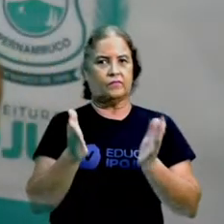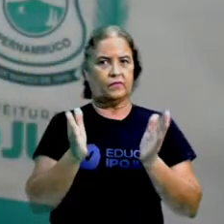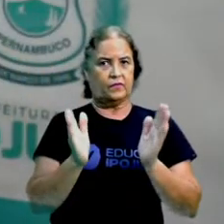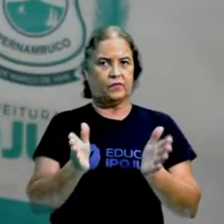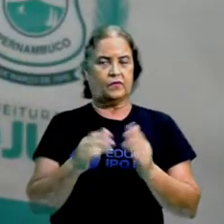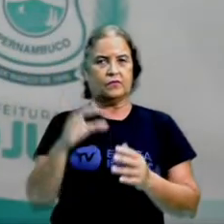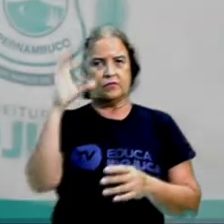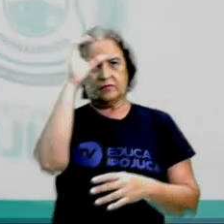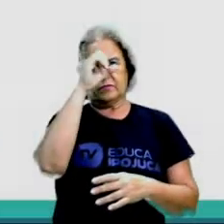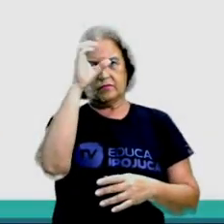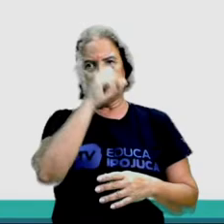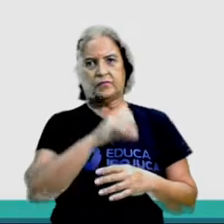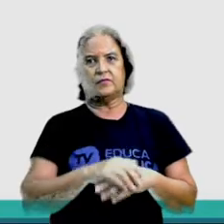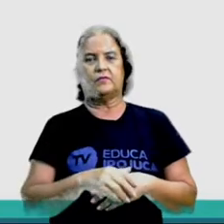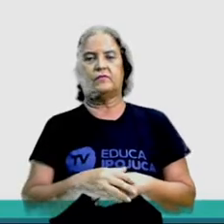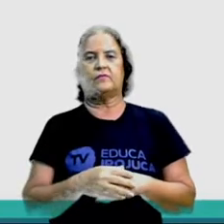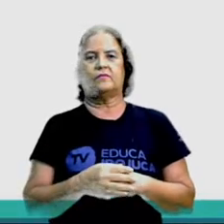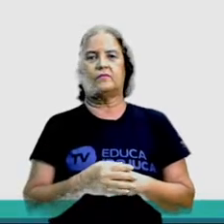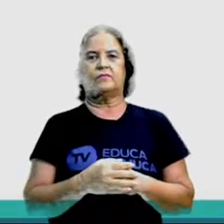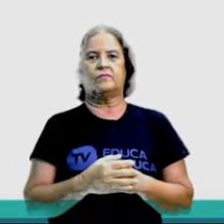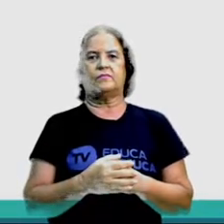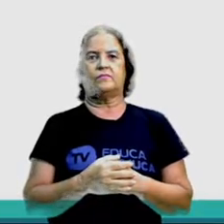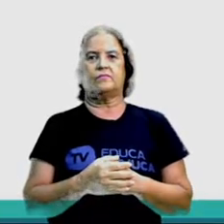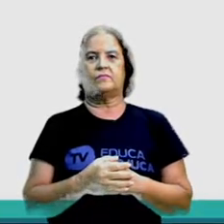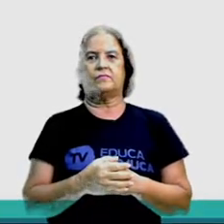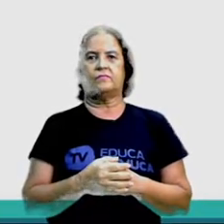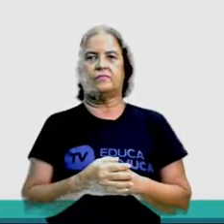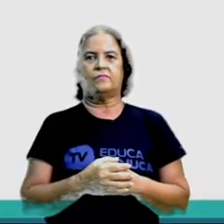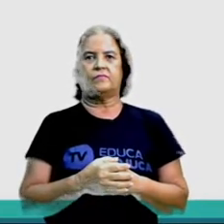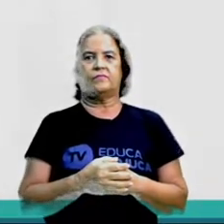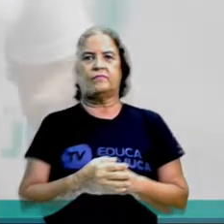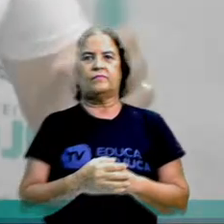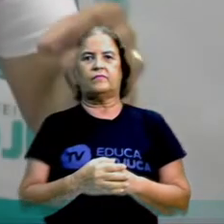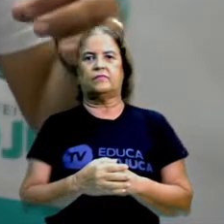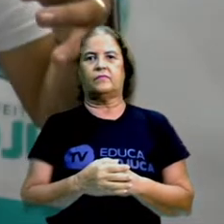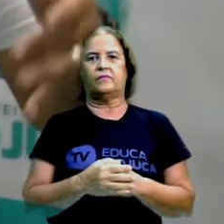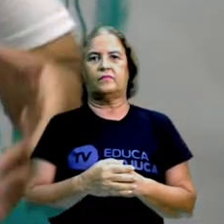nós vamos aprender Comparisons of Superiority,